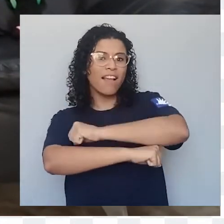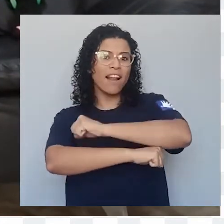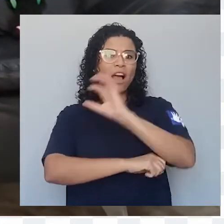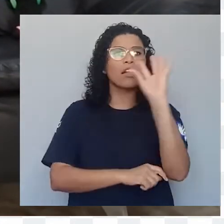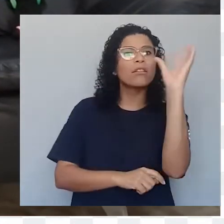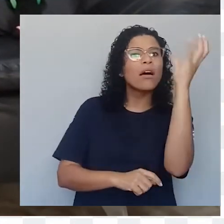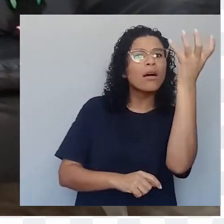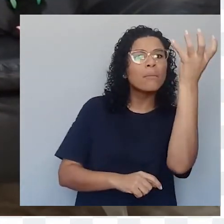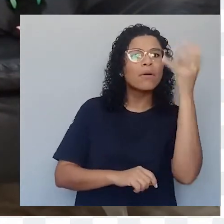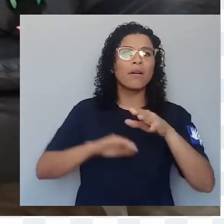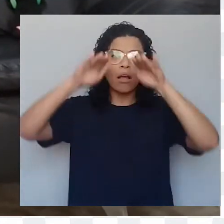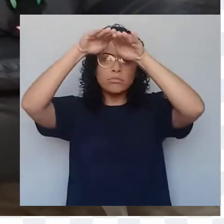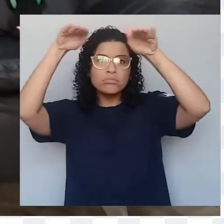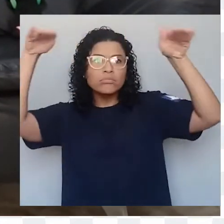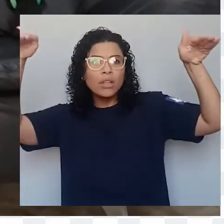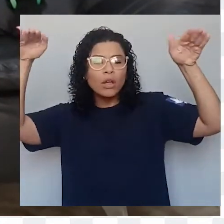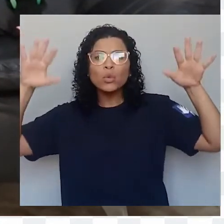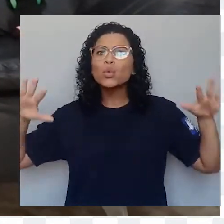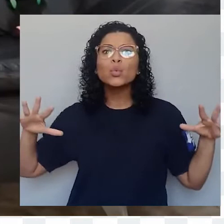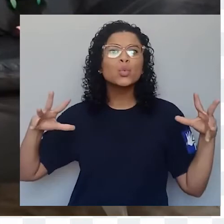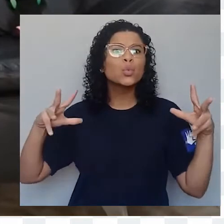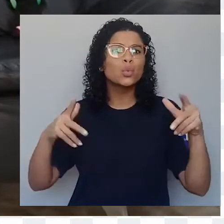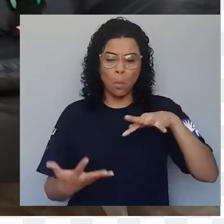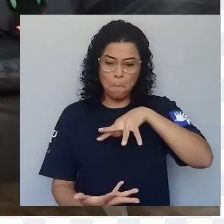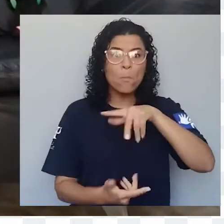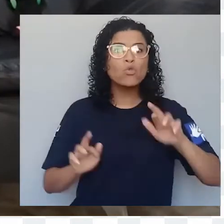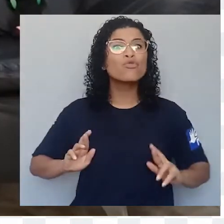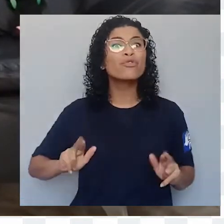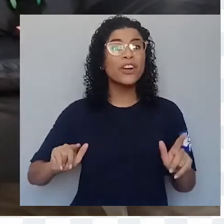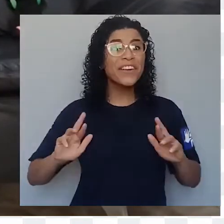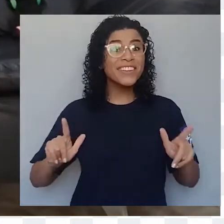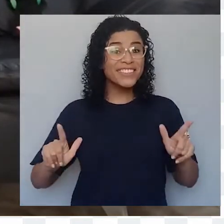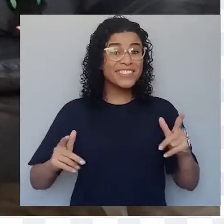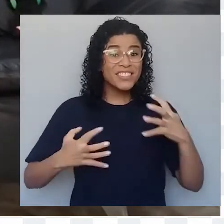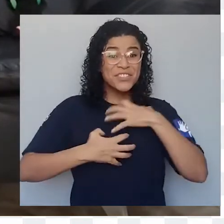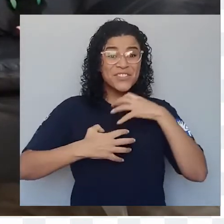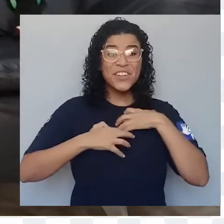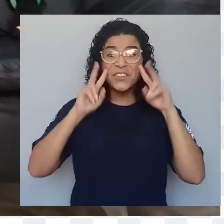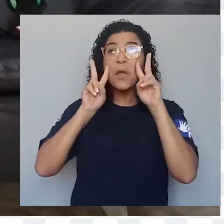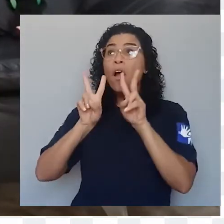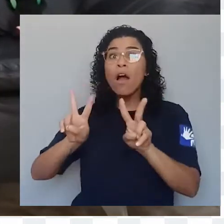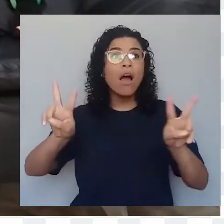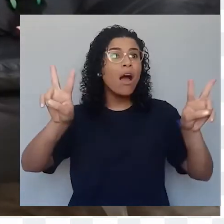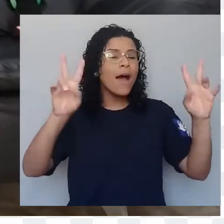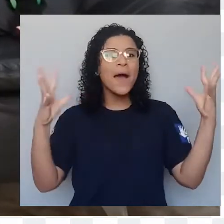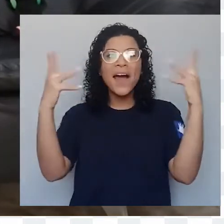a cortina, o teto. Que mundo diferente